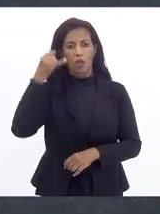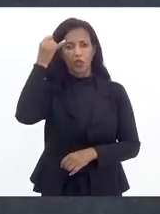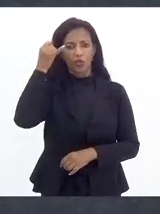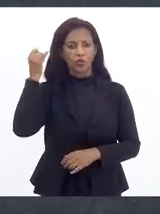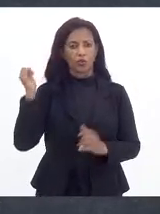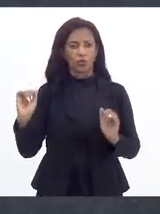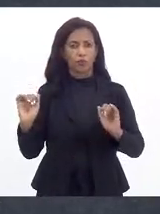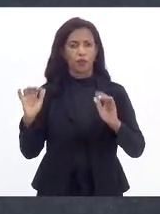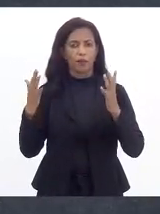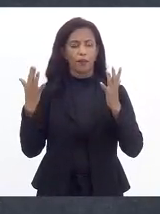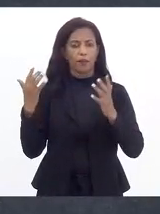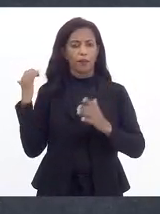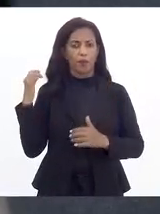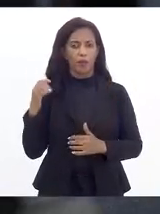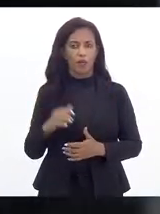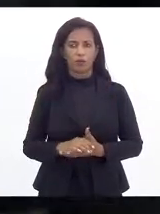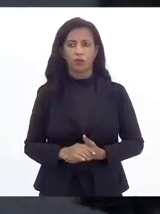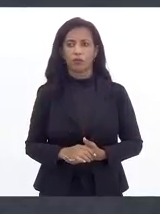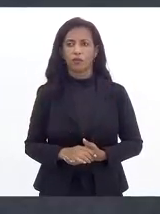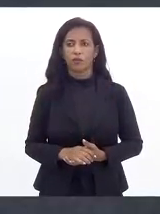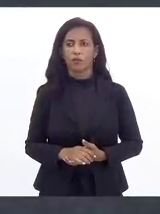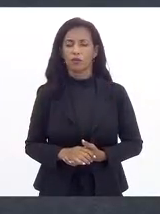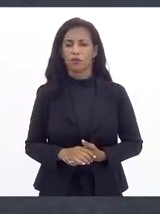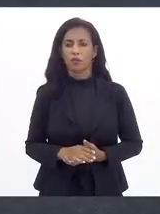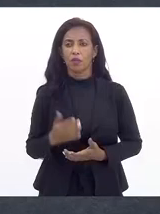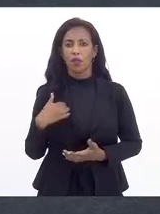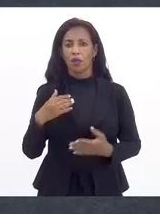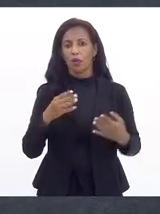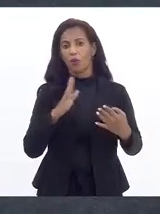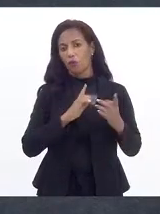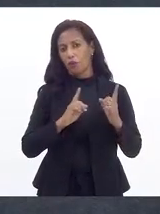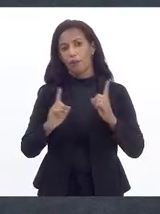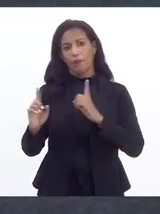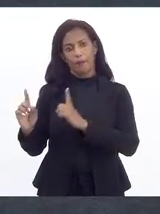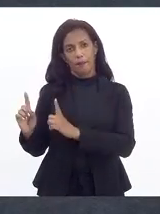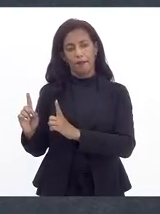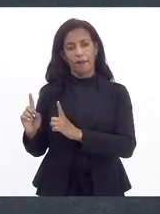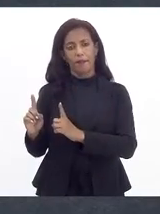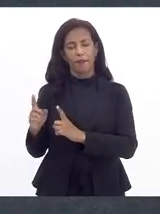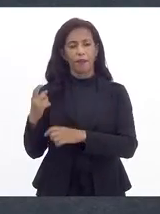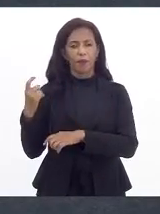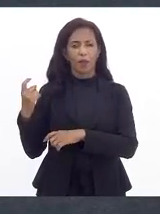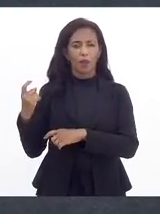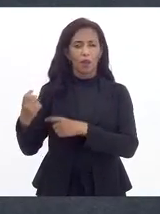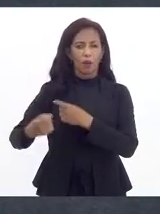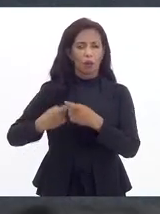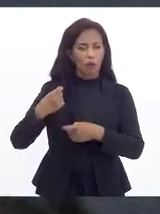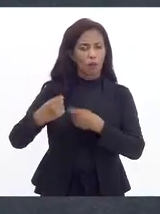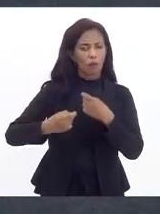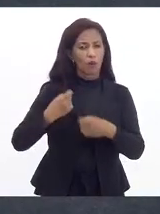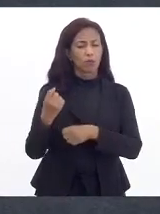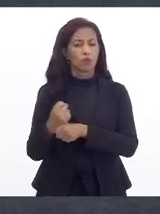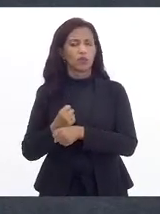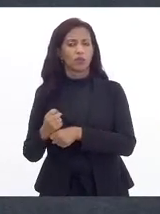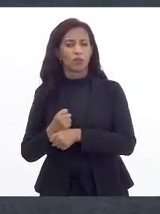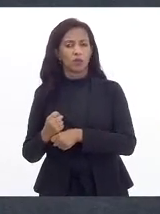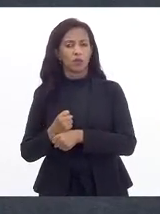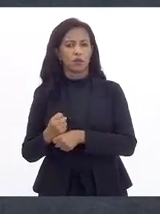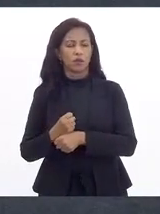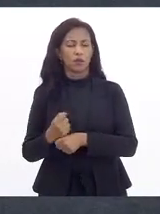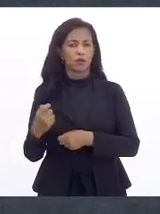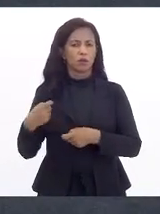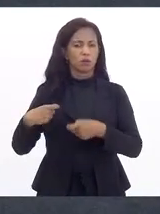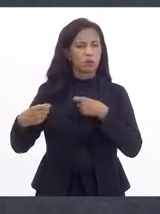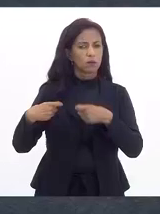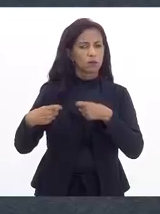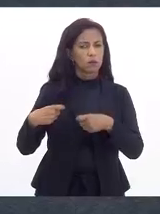contar com a presença de todos vocês. Eu vou me dirigindo para lá. Uma luta de muitos e muitos anos, uma luta que